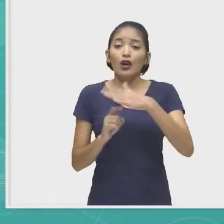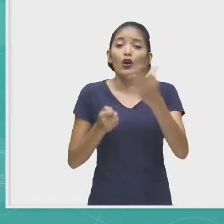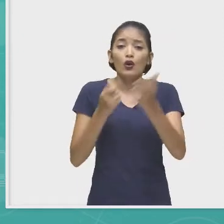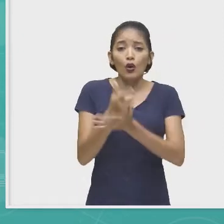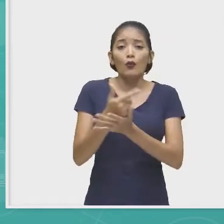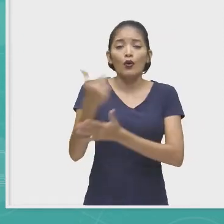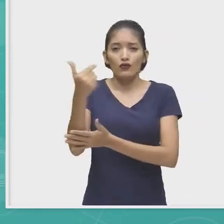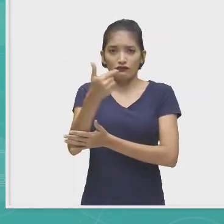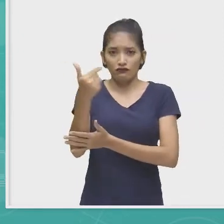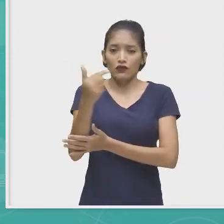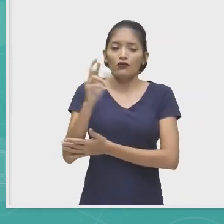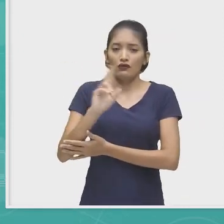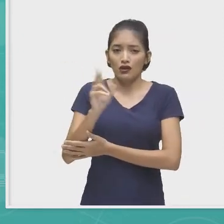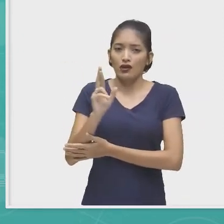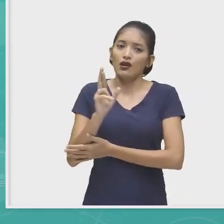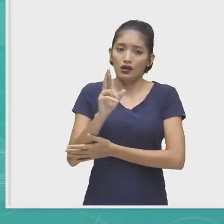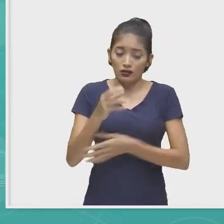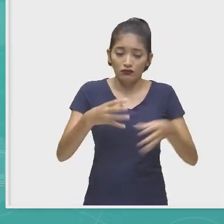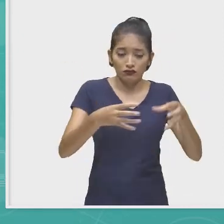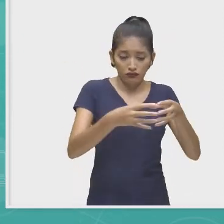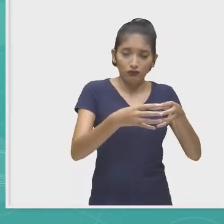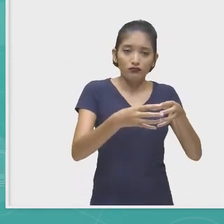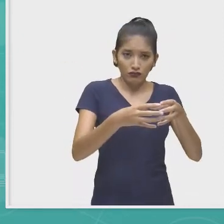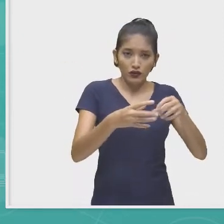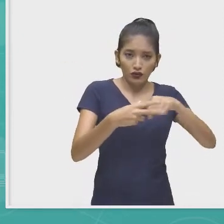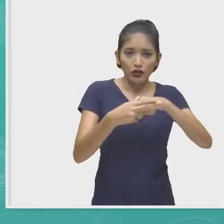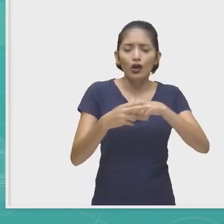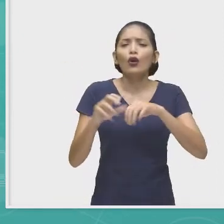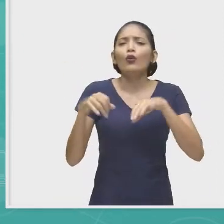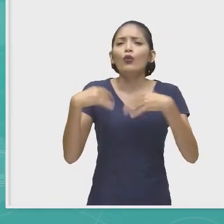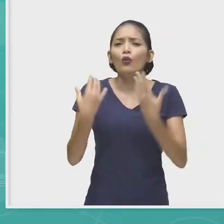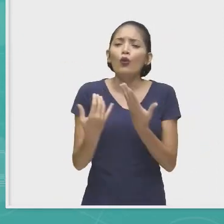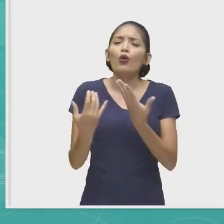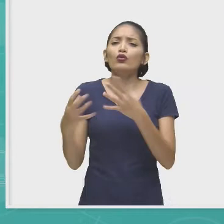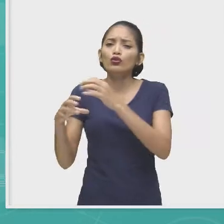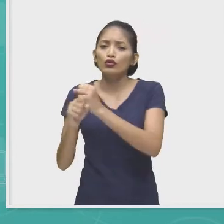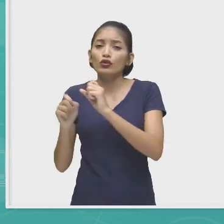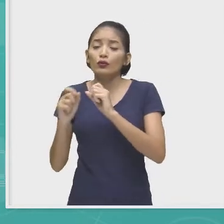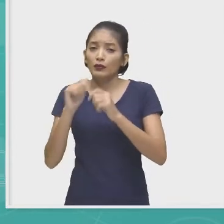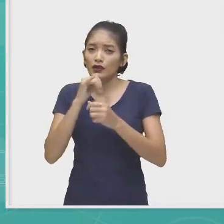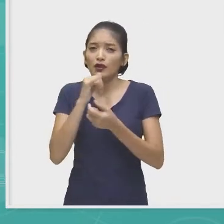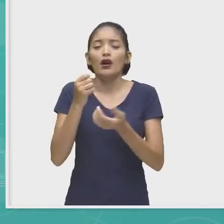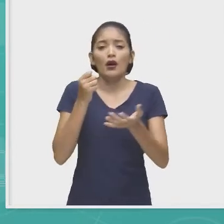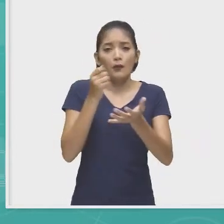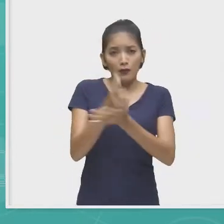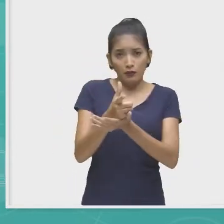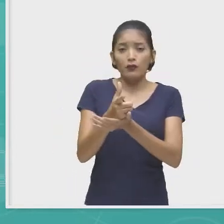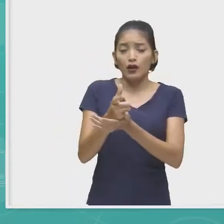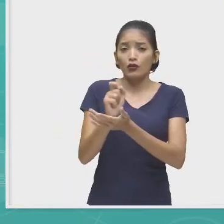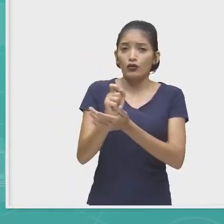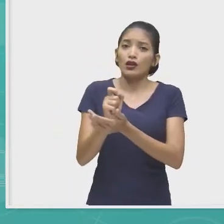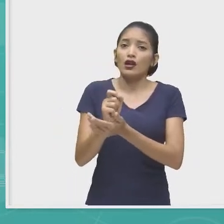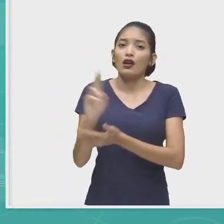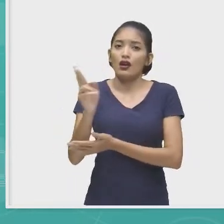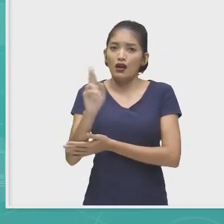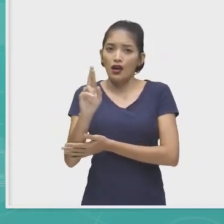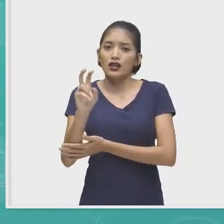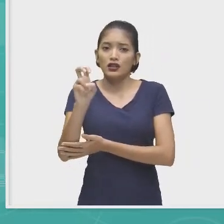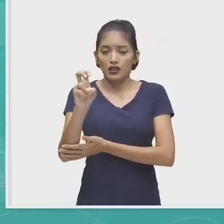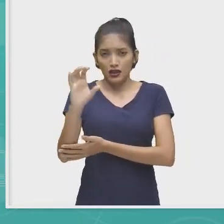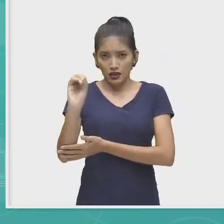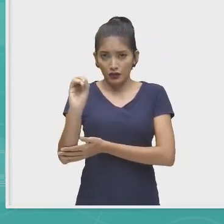polpa. Quanto ele teve de troco, sabendo que pagou a polpa com uma nota de